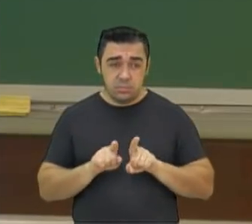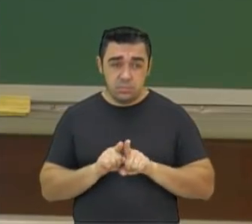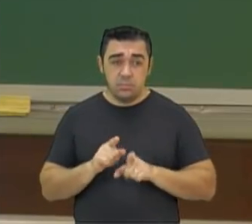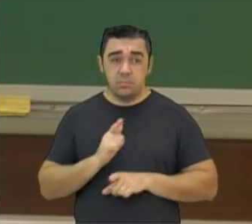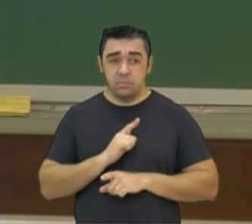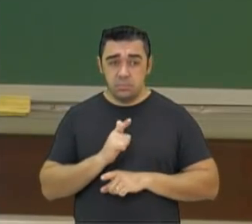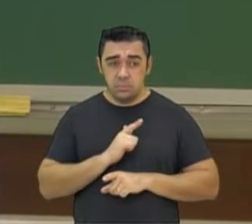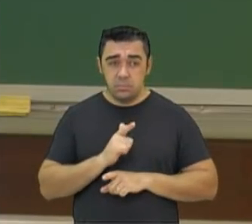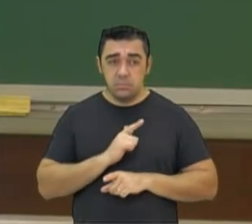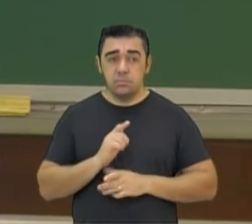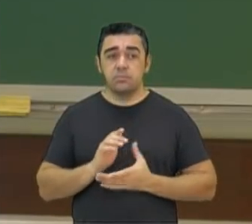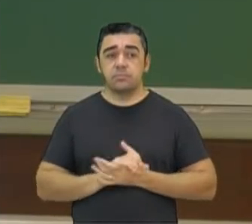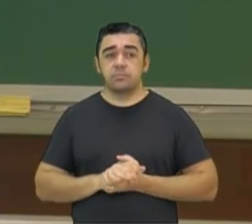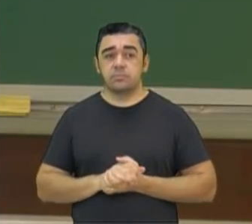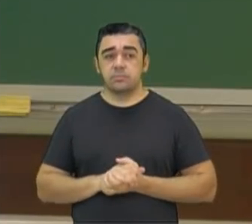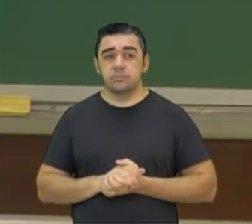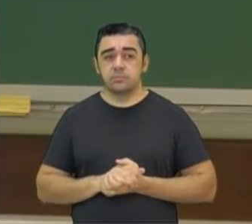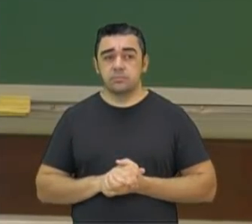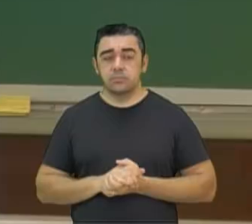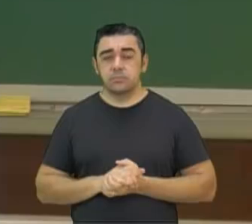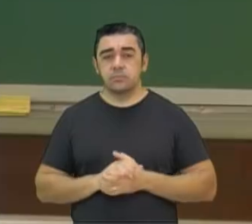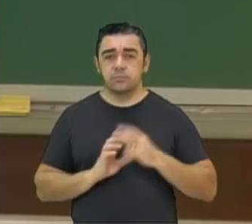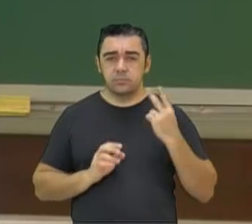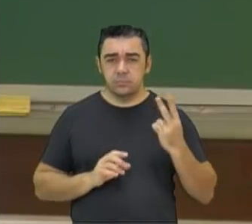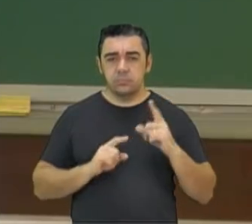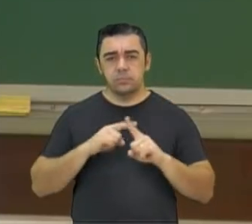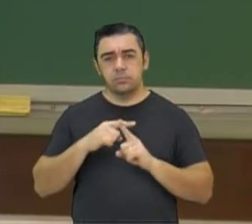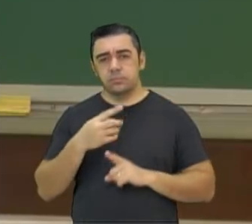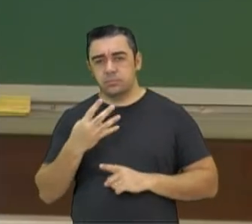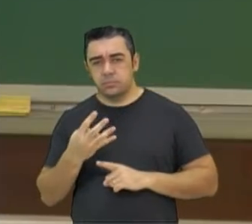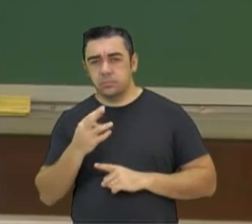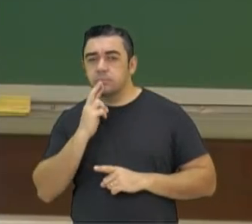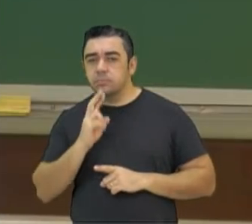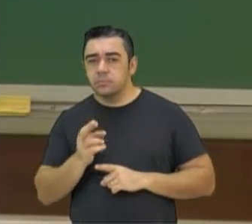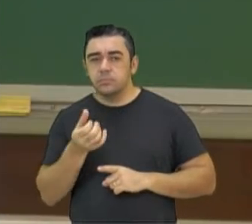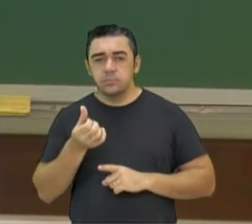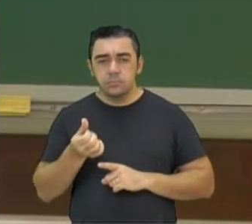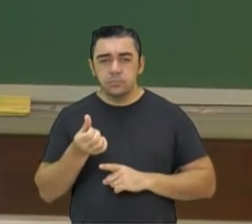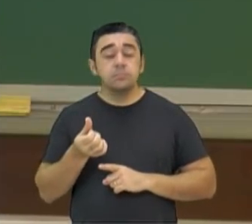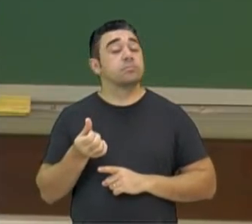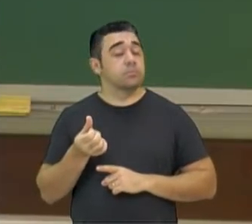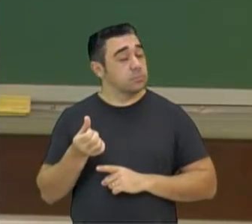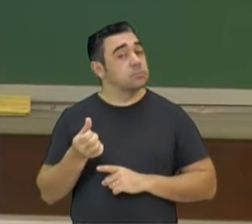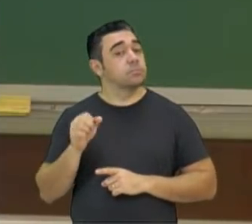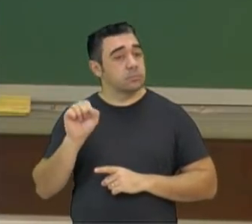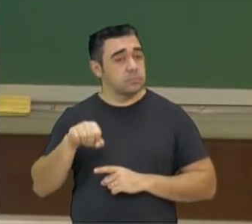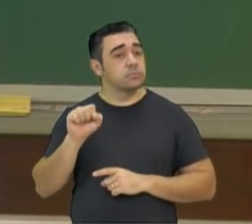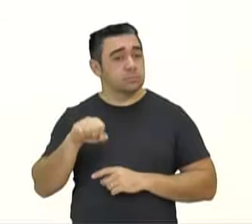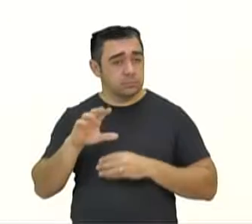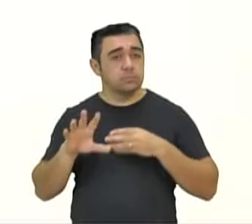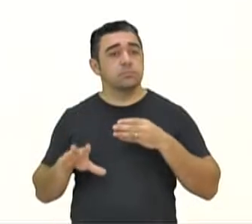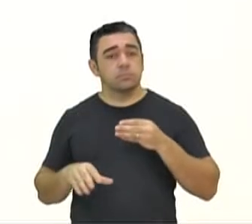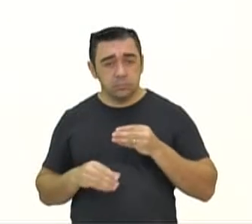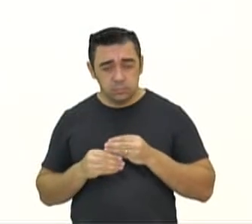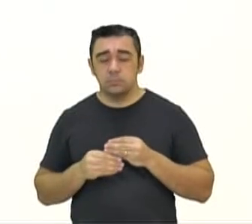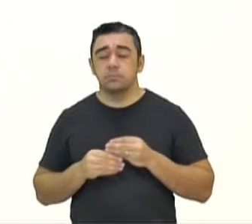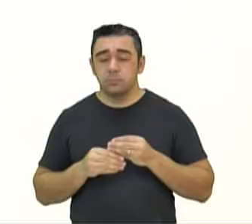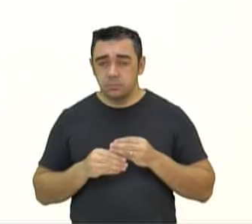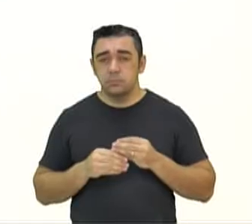outro binômio, 2 mais 4, resulta em 6. Então, ele é um